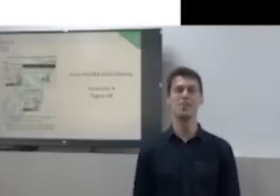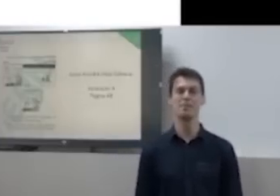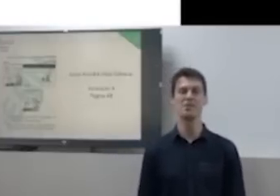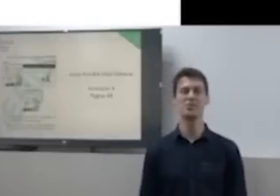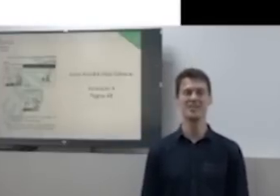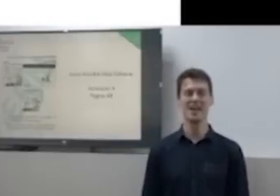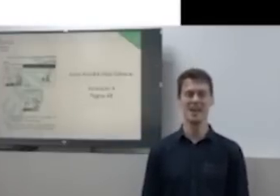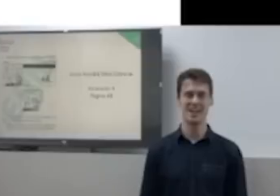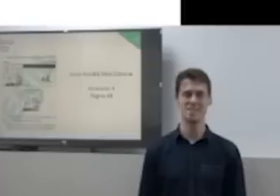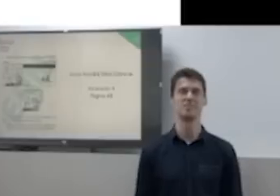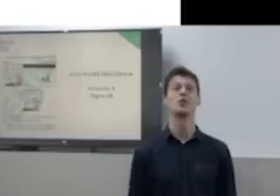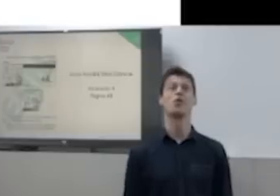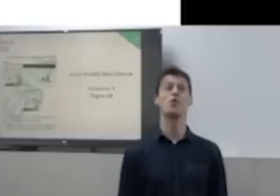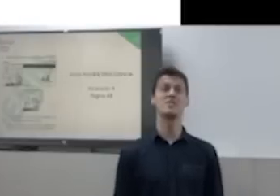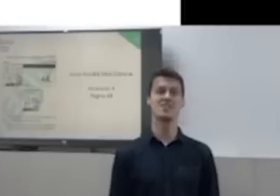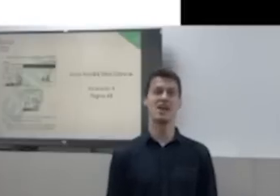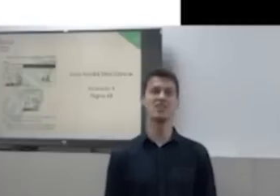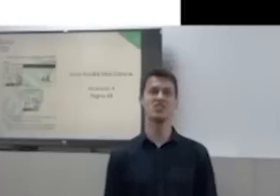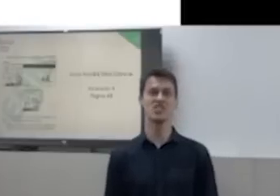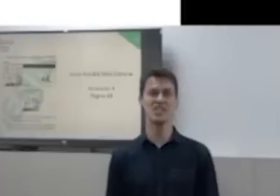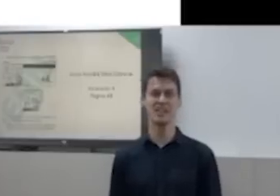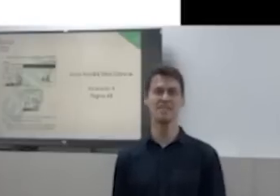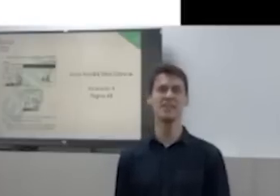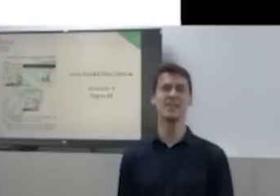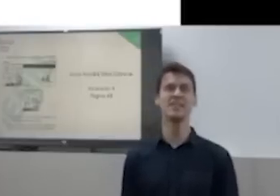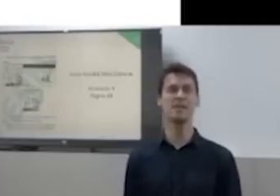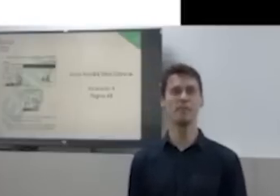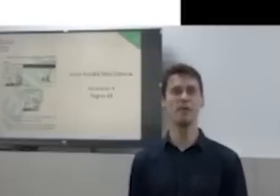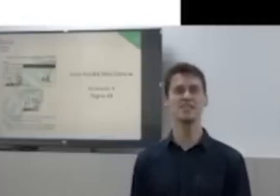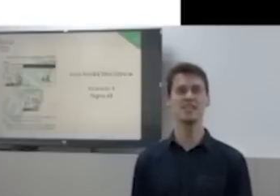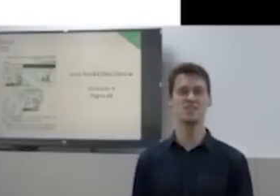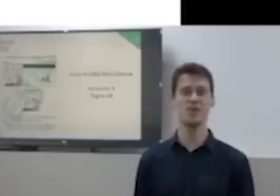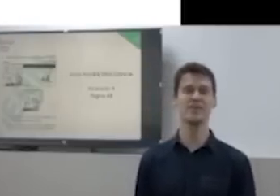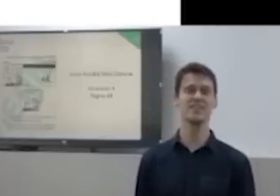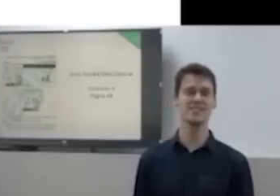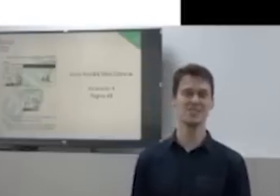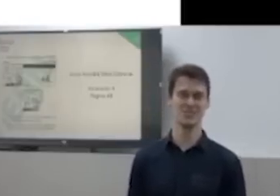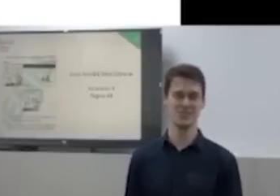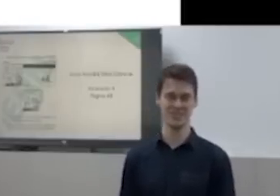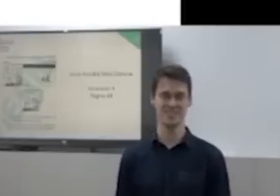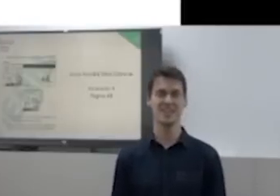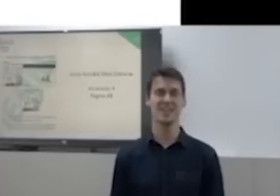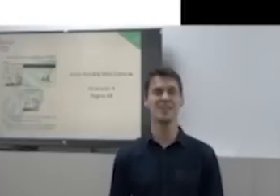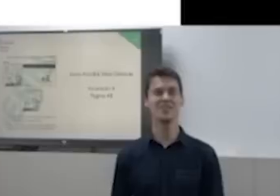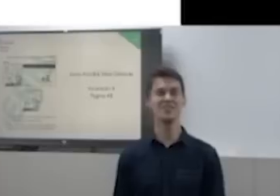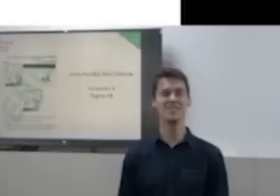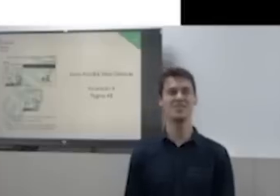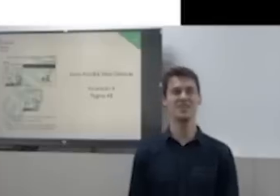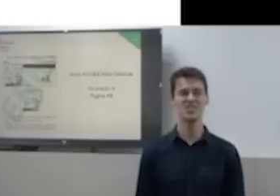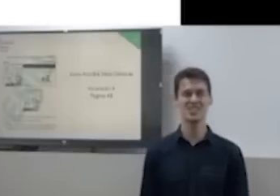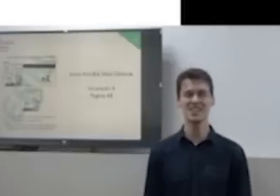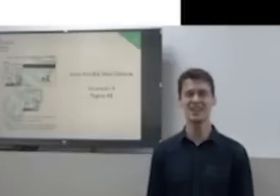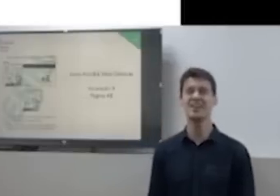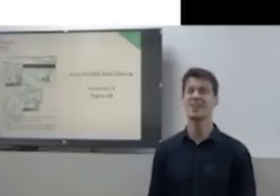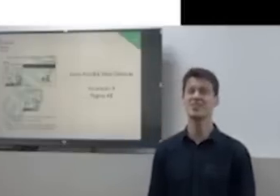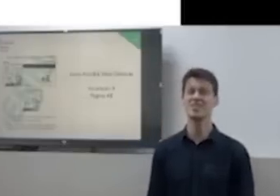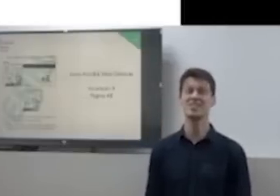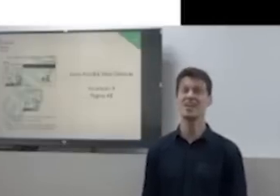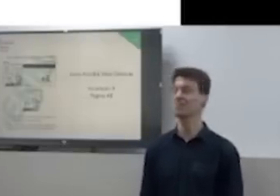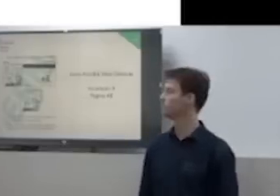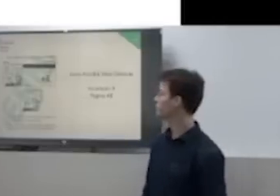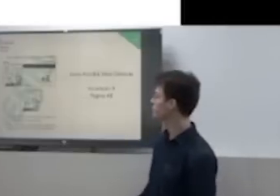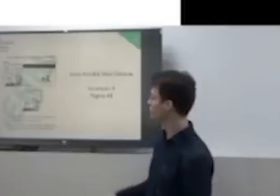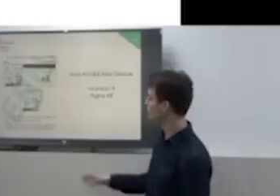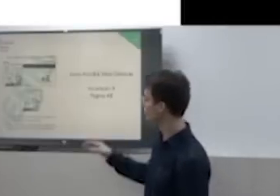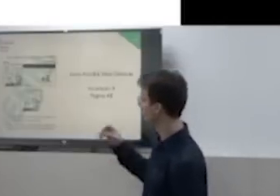com ele. Então a pergunta é: observe a tirinha e depois responda as questões. Então ali você tem uma tirinha